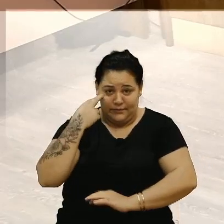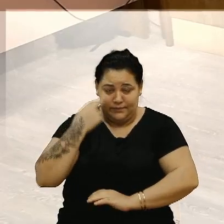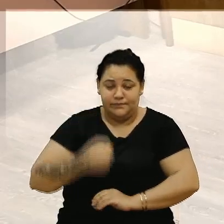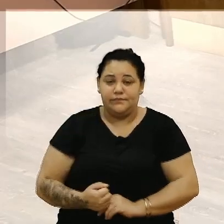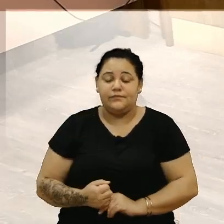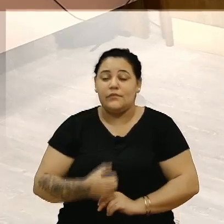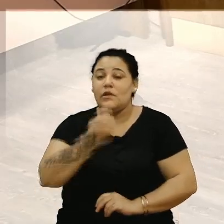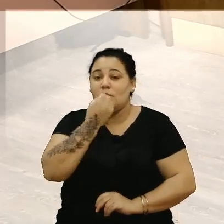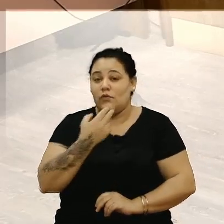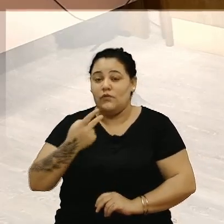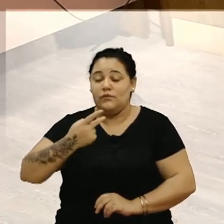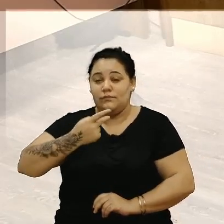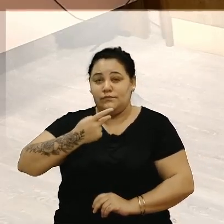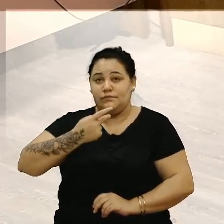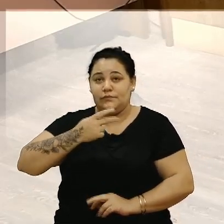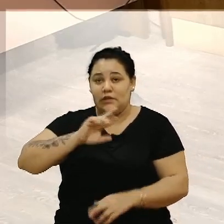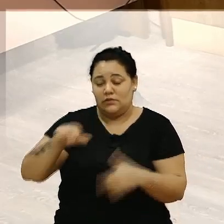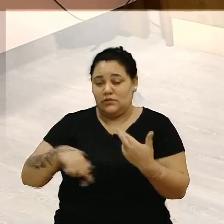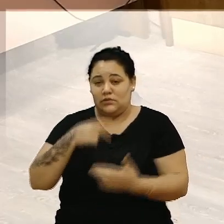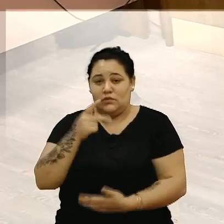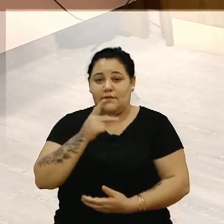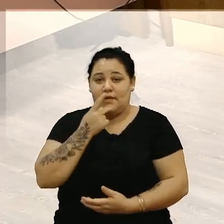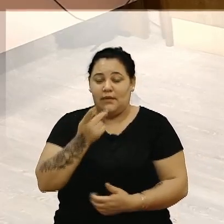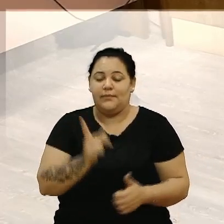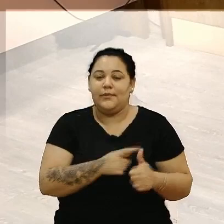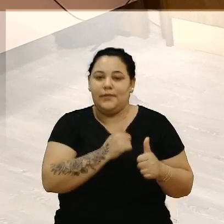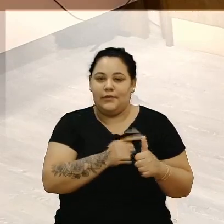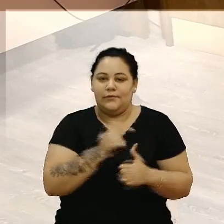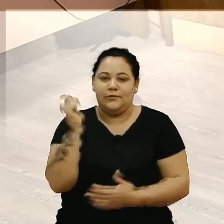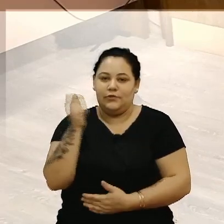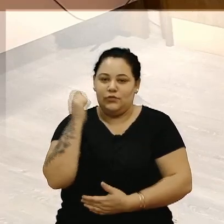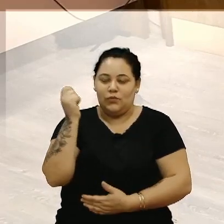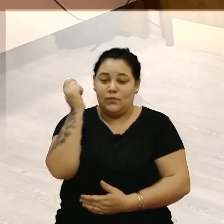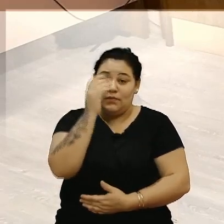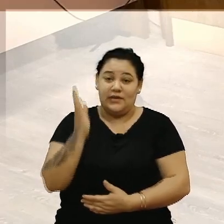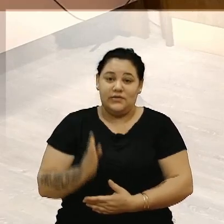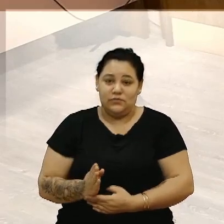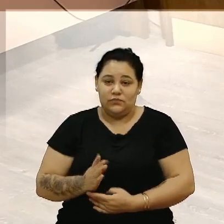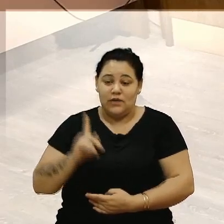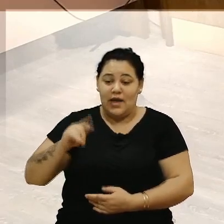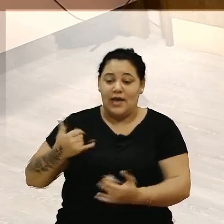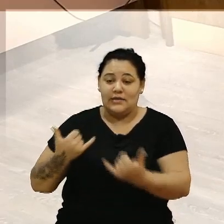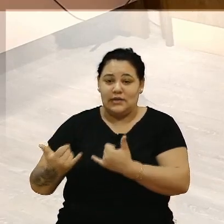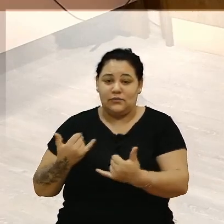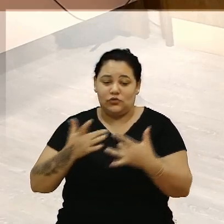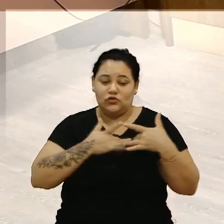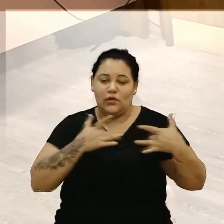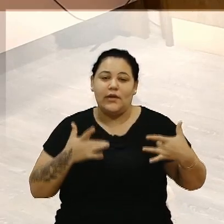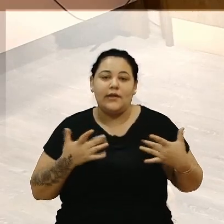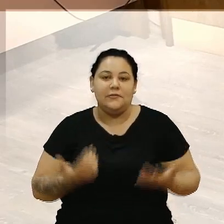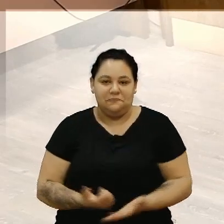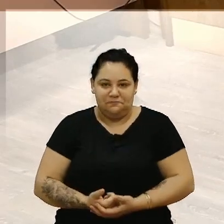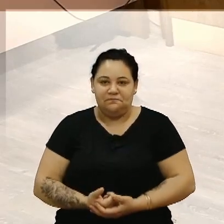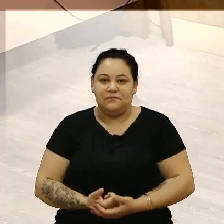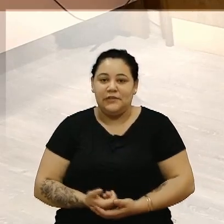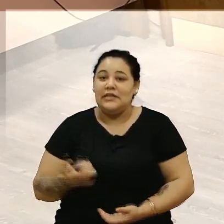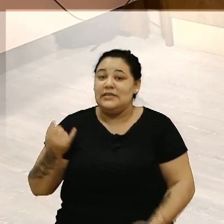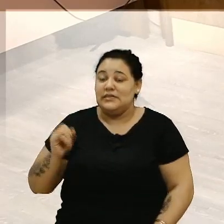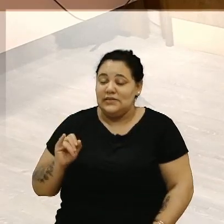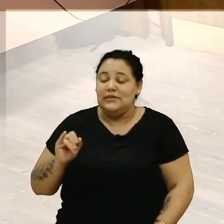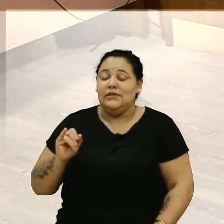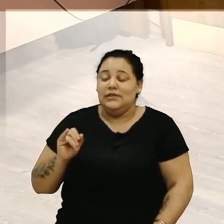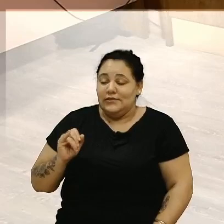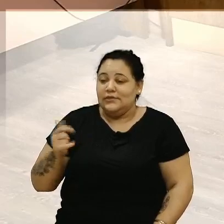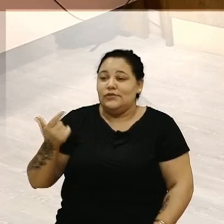cima da sua fala, primeiro o Rio Grande do Sul, o Brasil, né, está sendo exemplo de solidariedade. Se não fosse as pessoas...